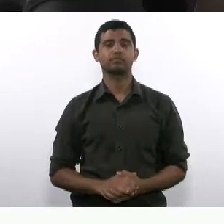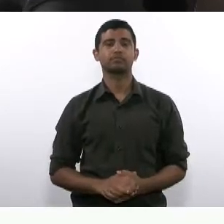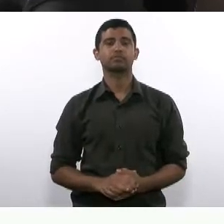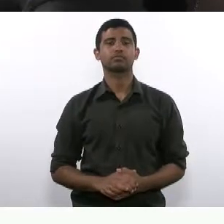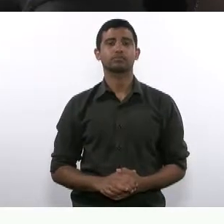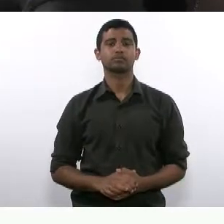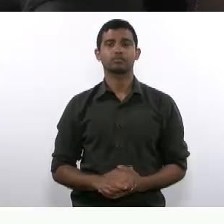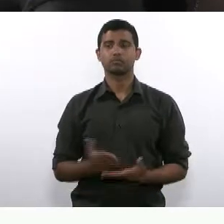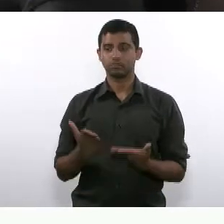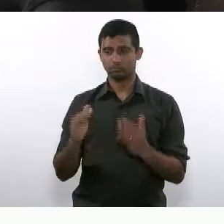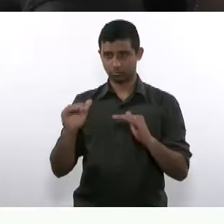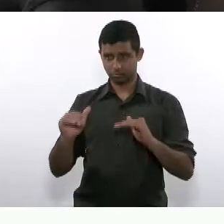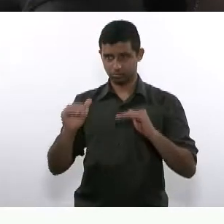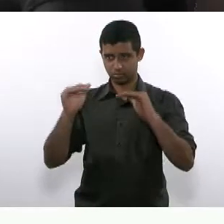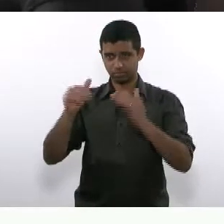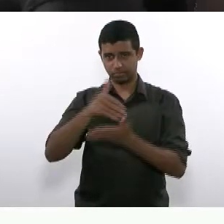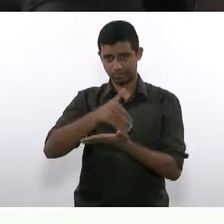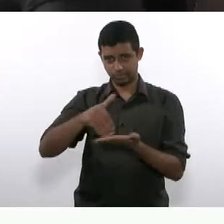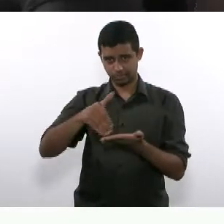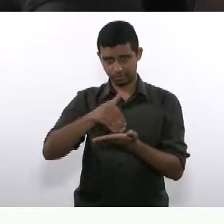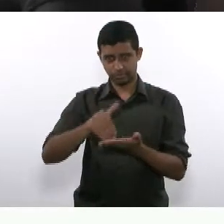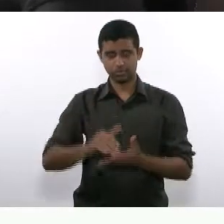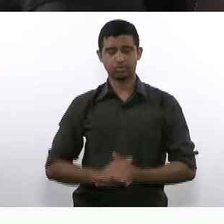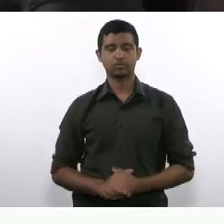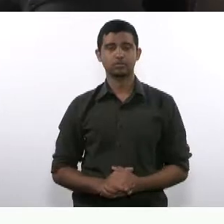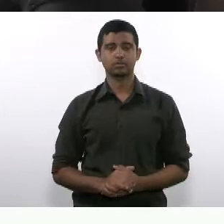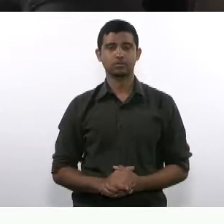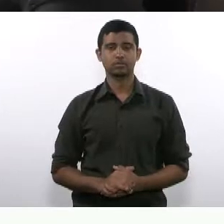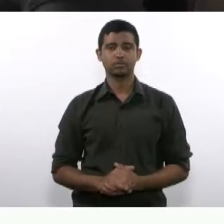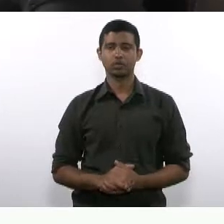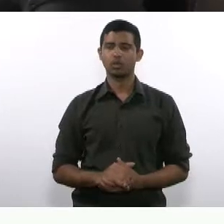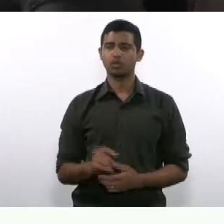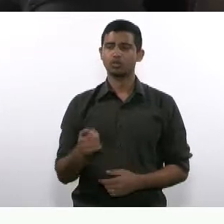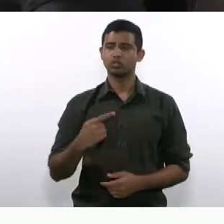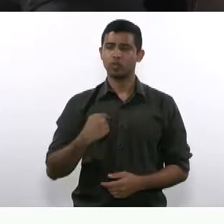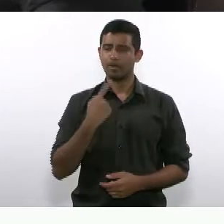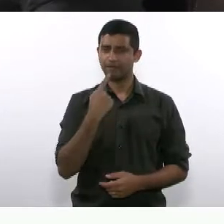Senhor subsecretário, quando o senhor se refere aos